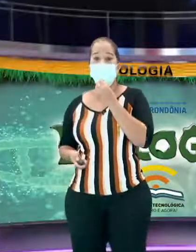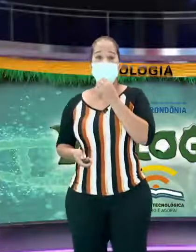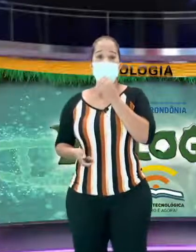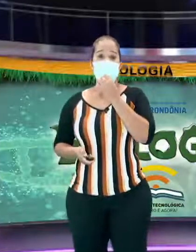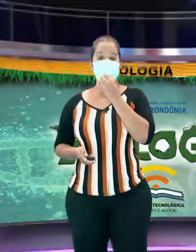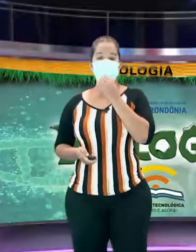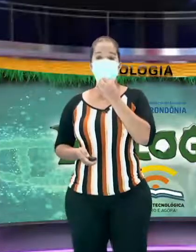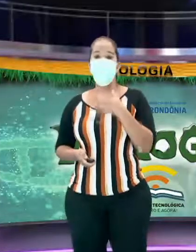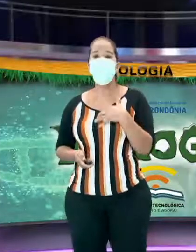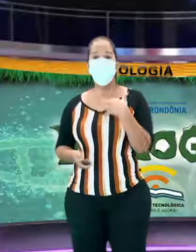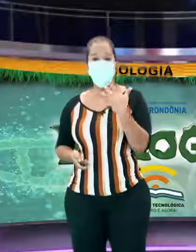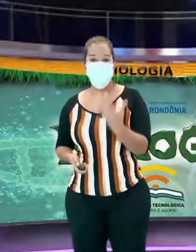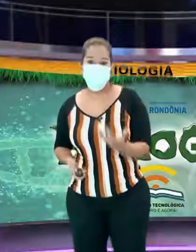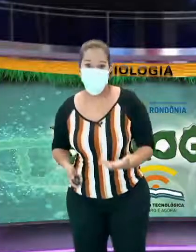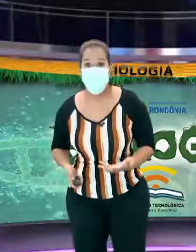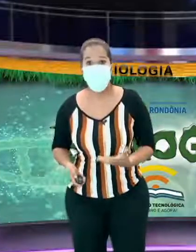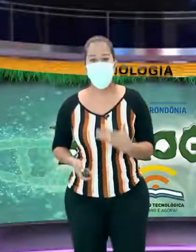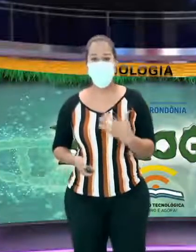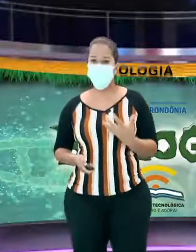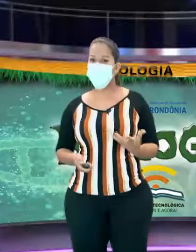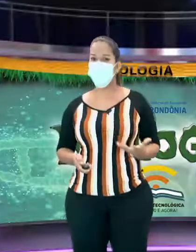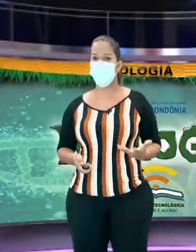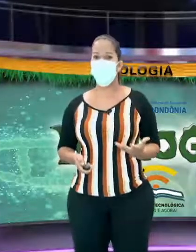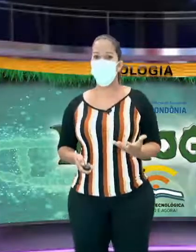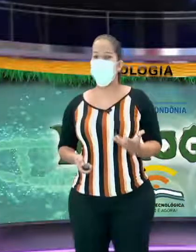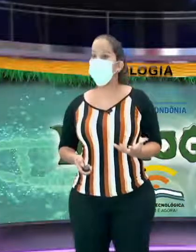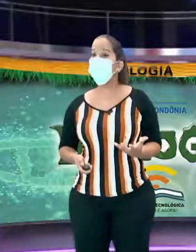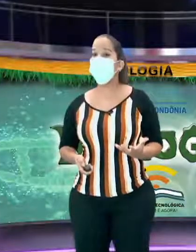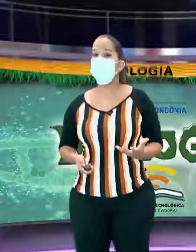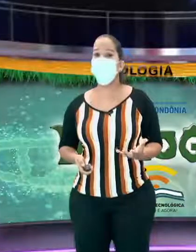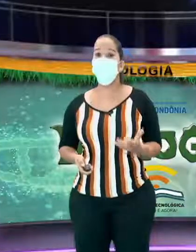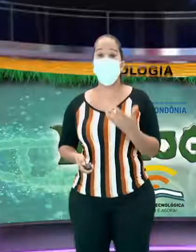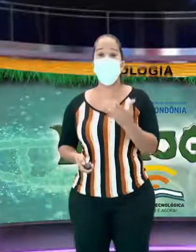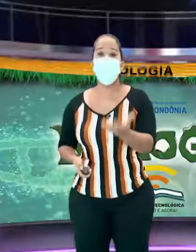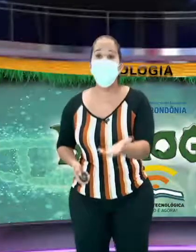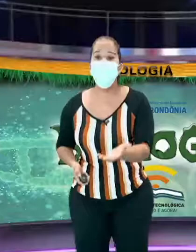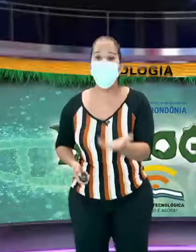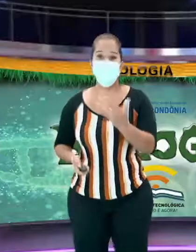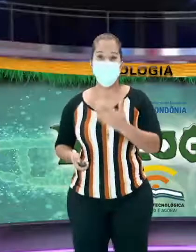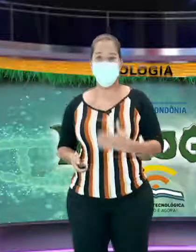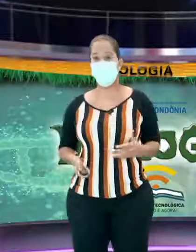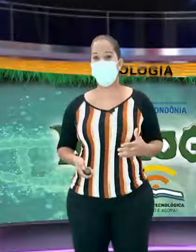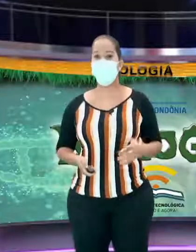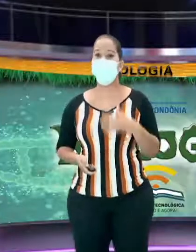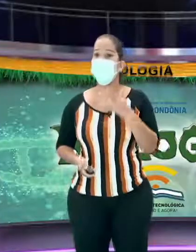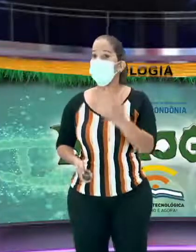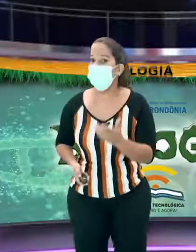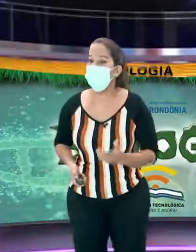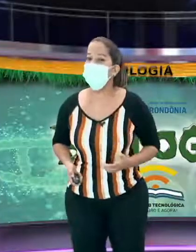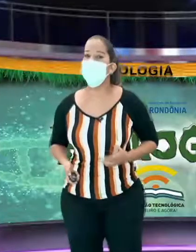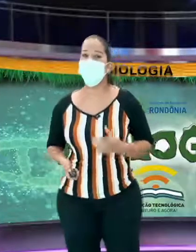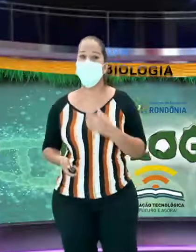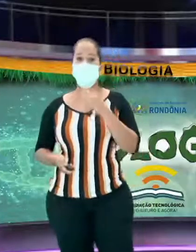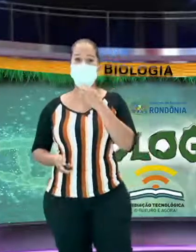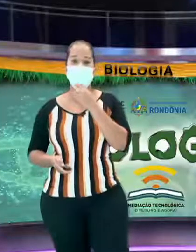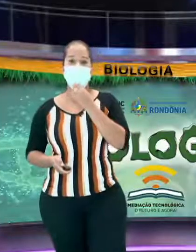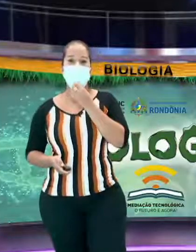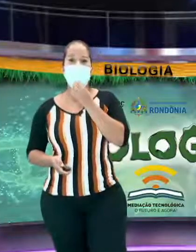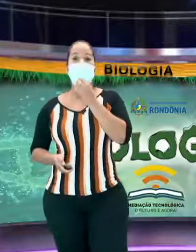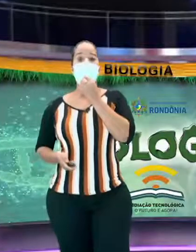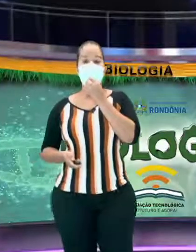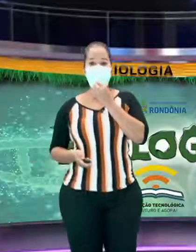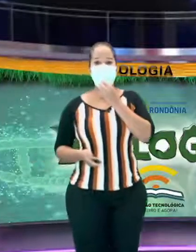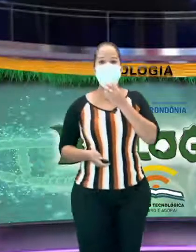ecossistema, a gente toma consciência da importância. Por quê? Porque um aluno de biologia, o aluno da mediação